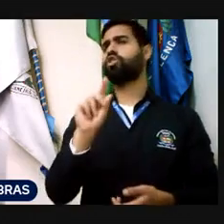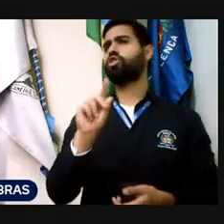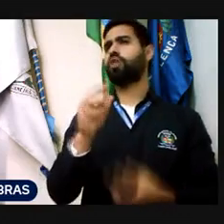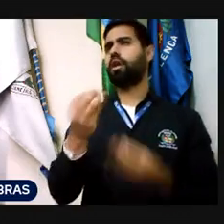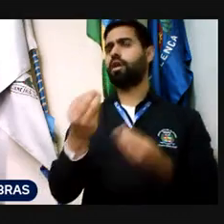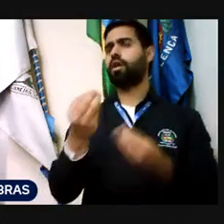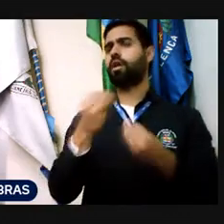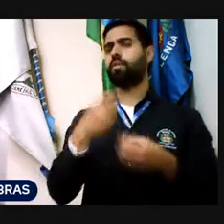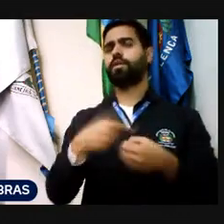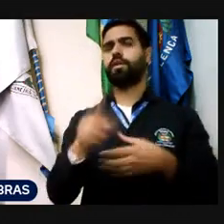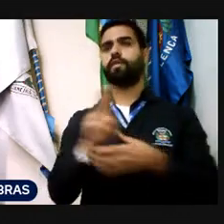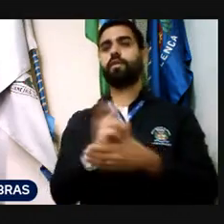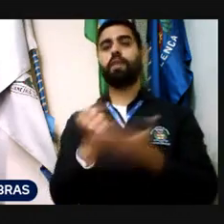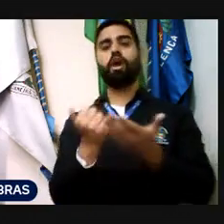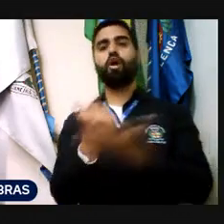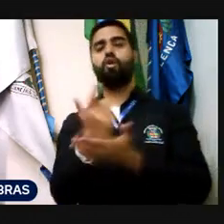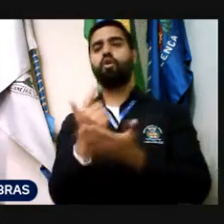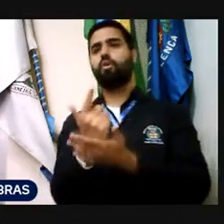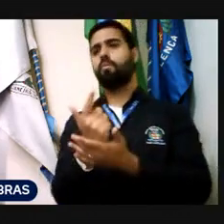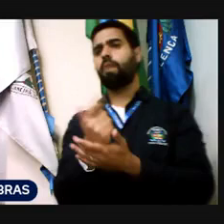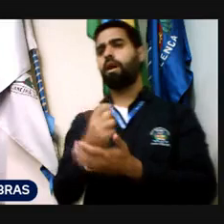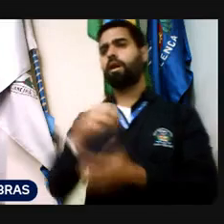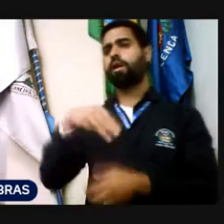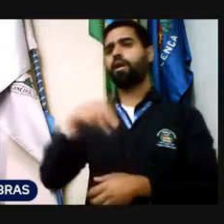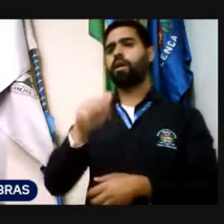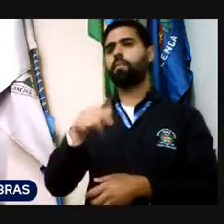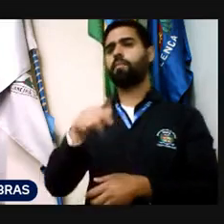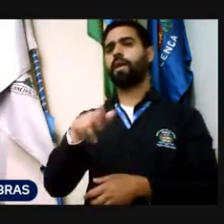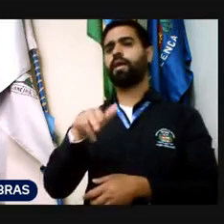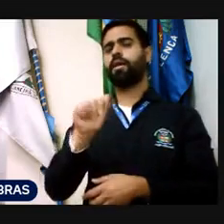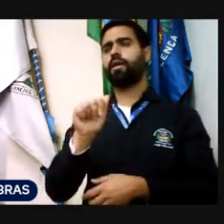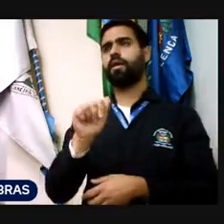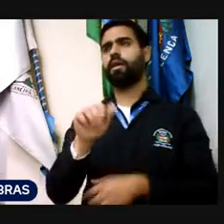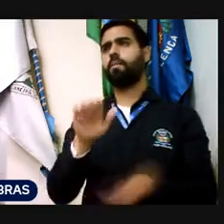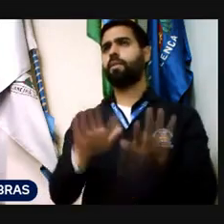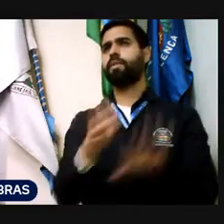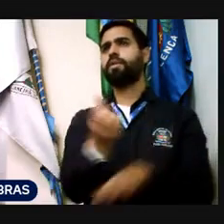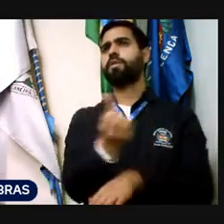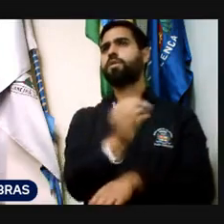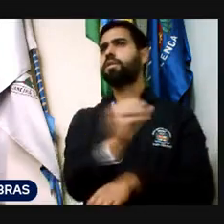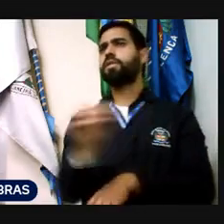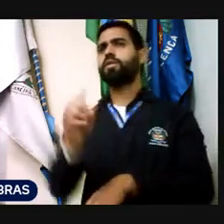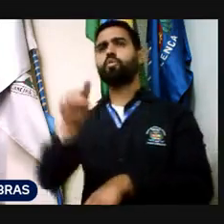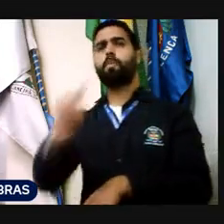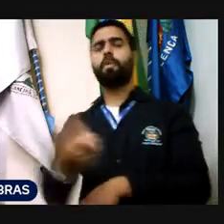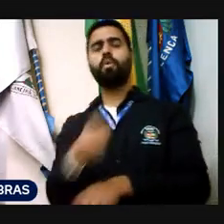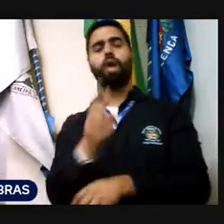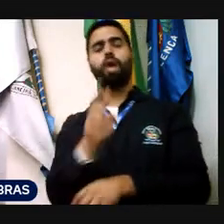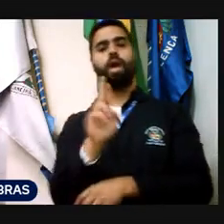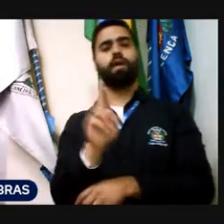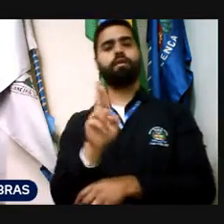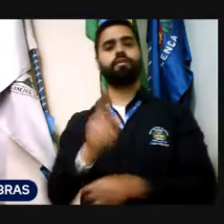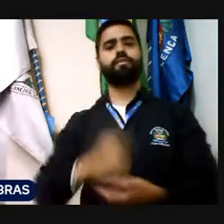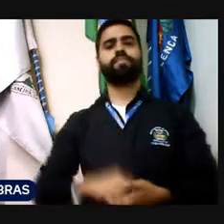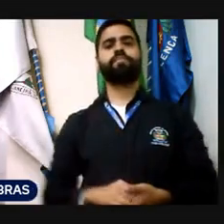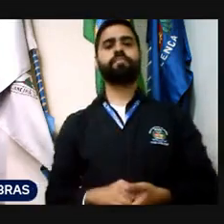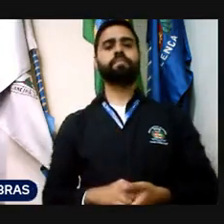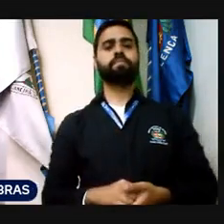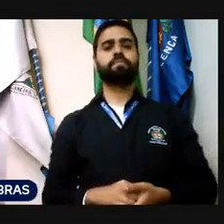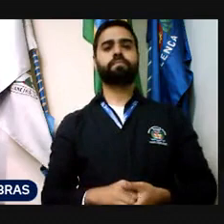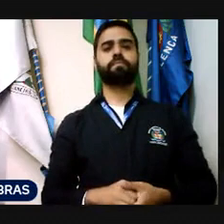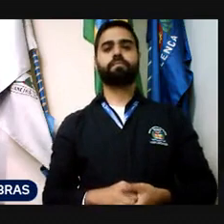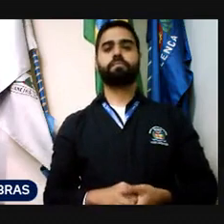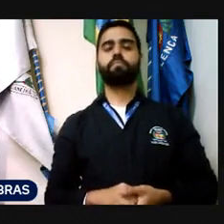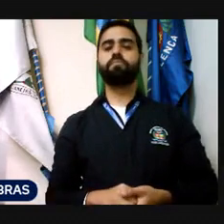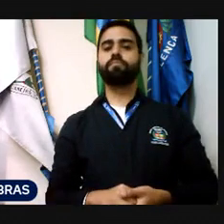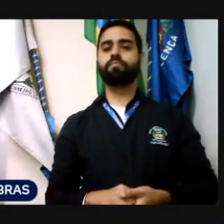nossa cidade, para compra de maquinário, uma emenda de valor de R$ 600 mil, e essa